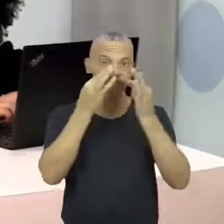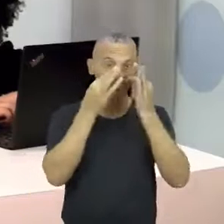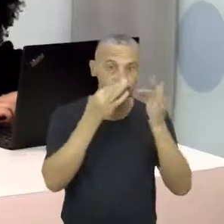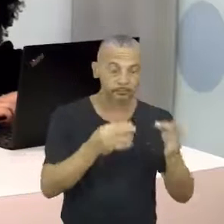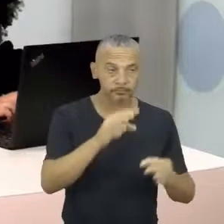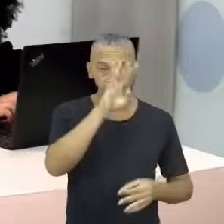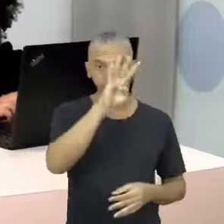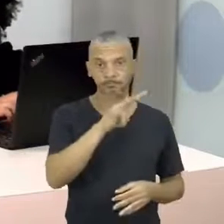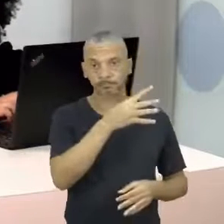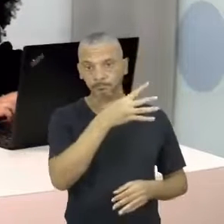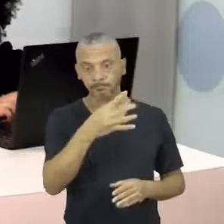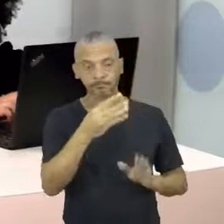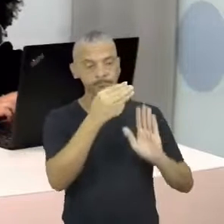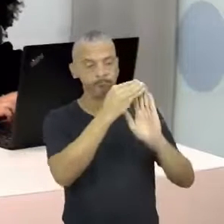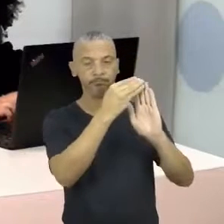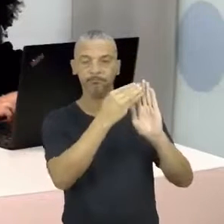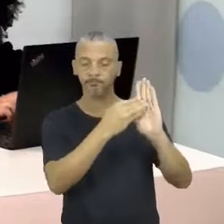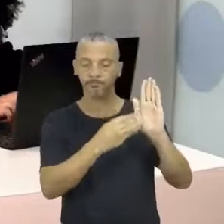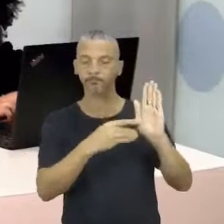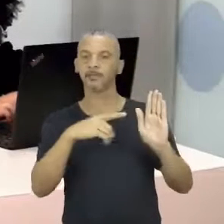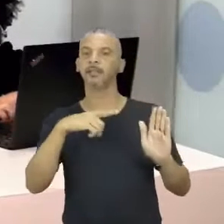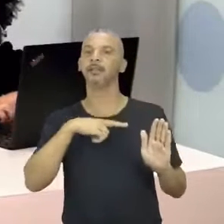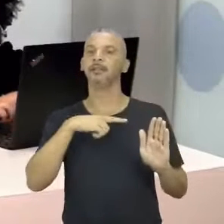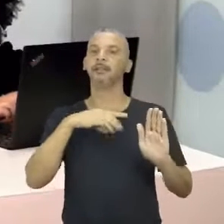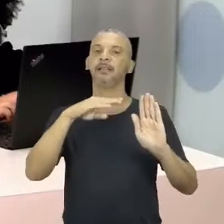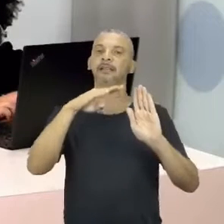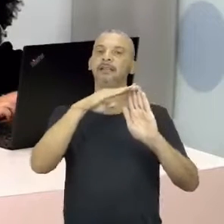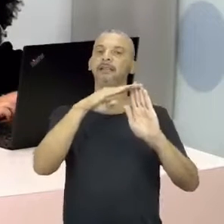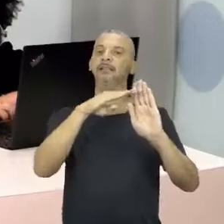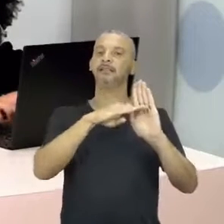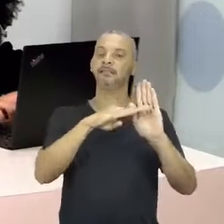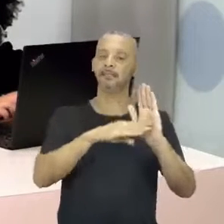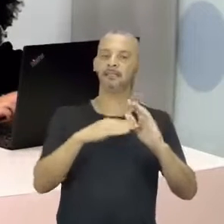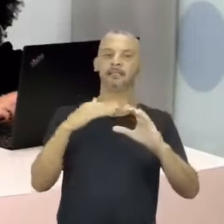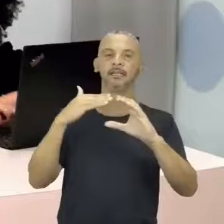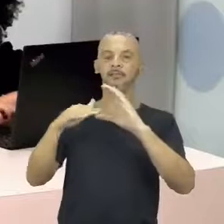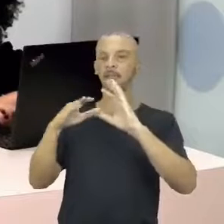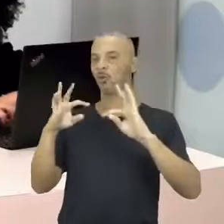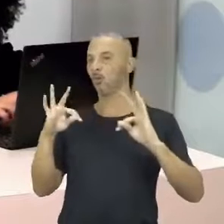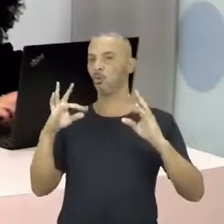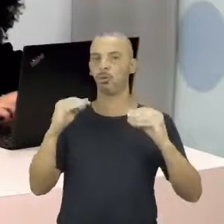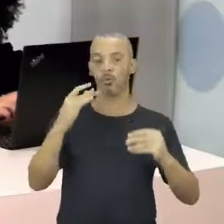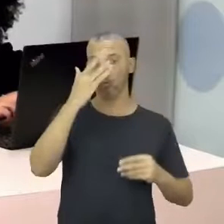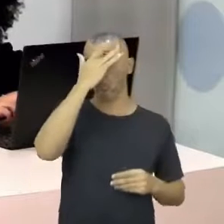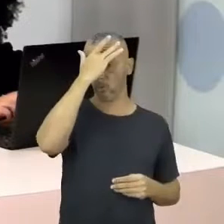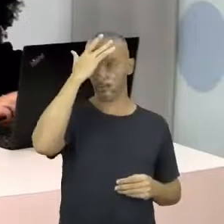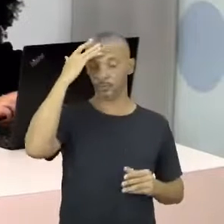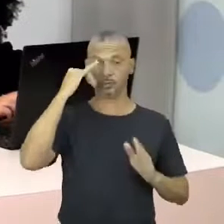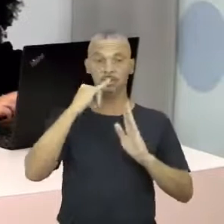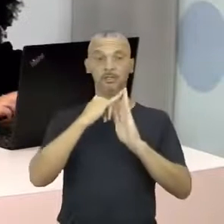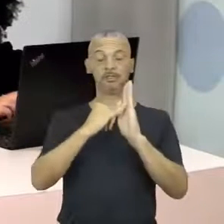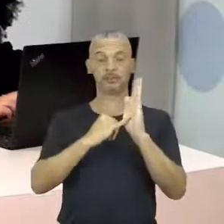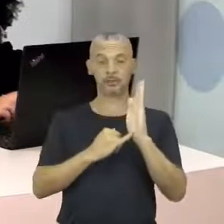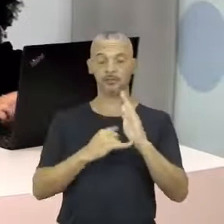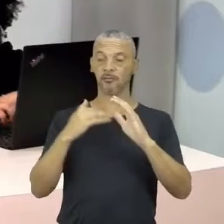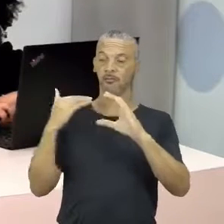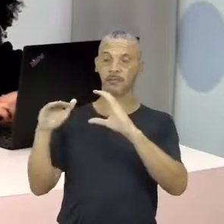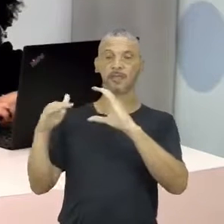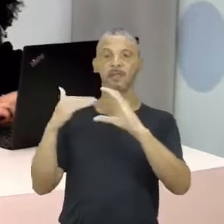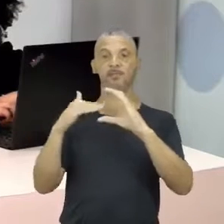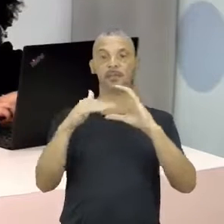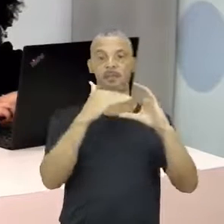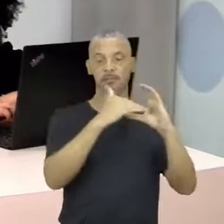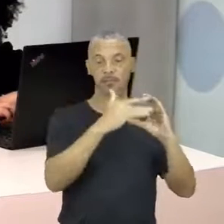uma lista, a gente puxou todos os e-mails dos docentes que realizaram a inscrição no concurso. A gente vai mandar um e-mail, é um